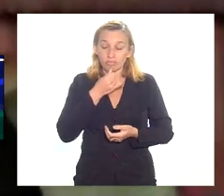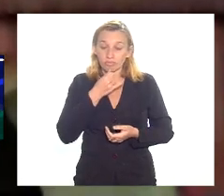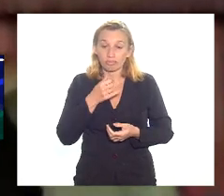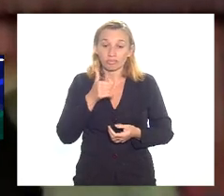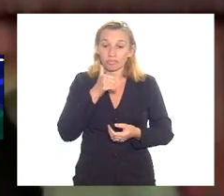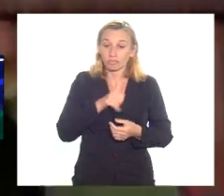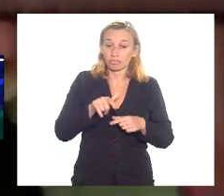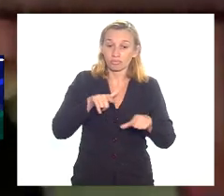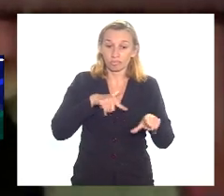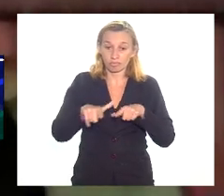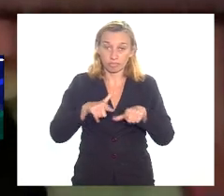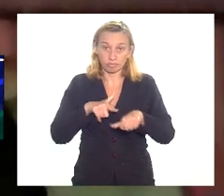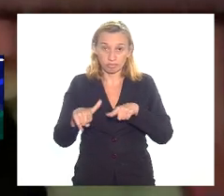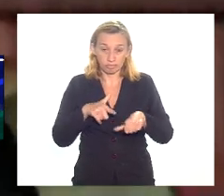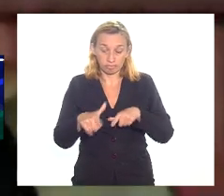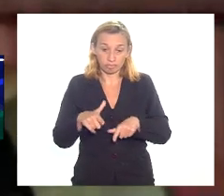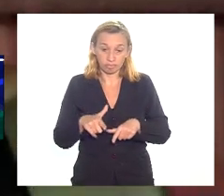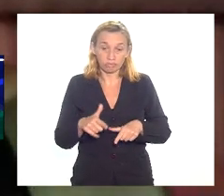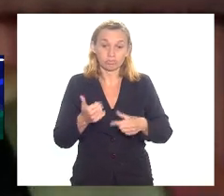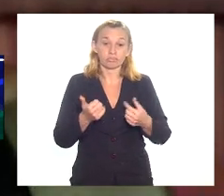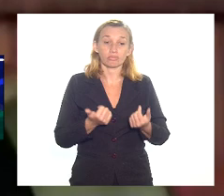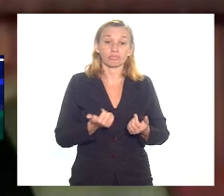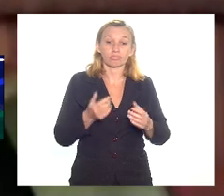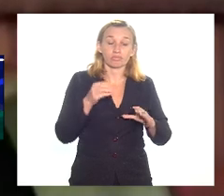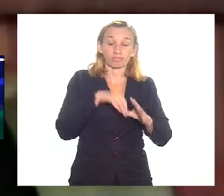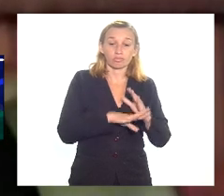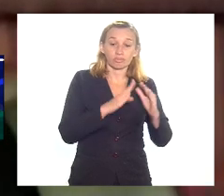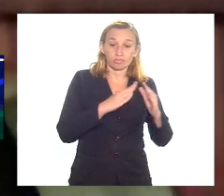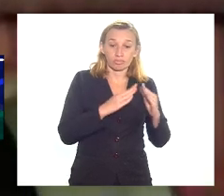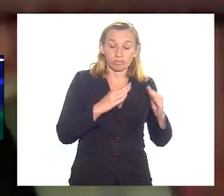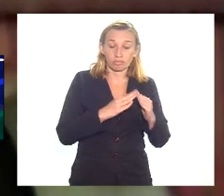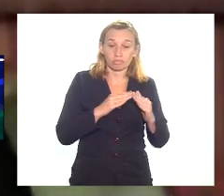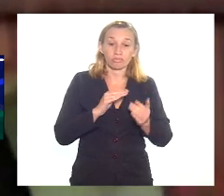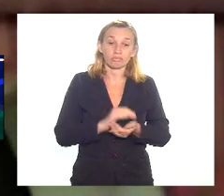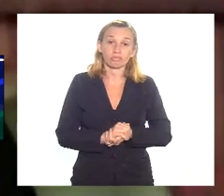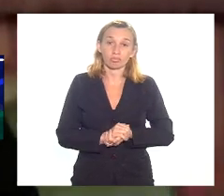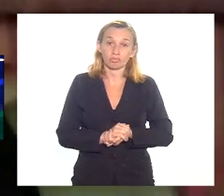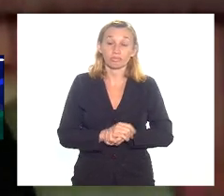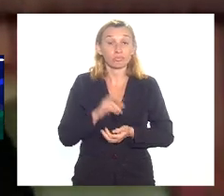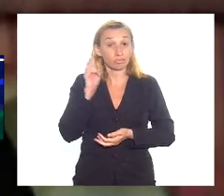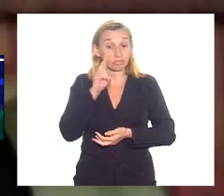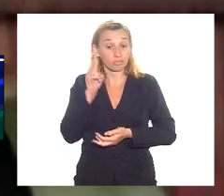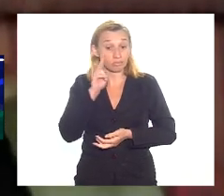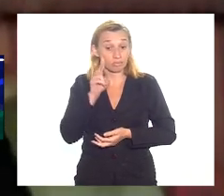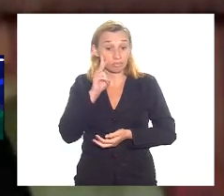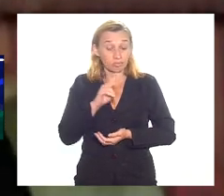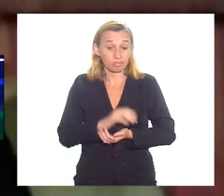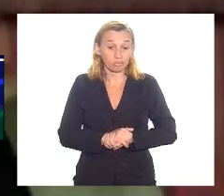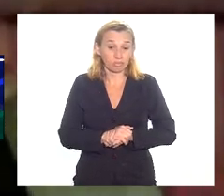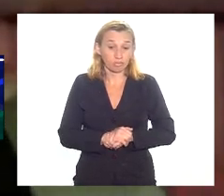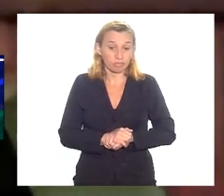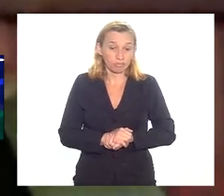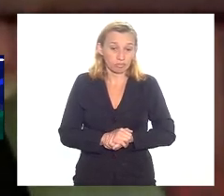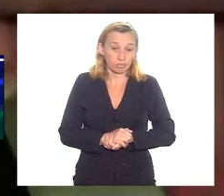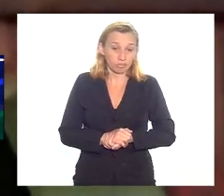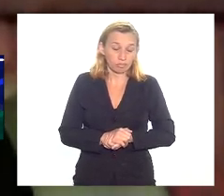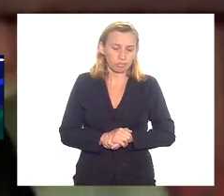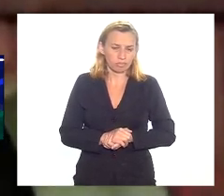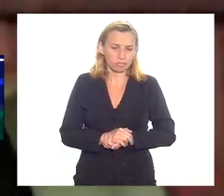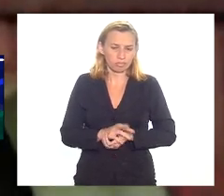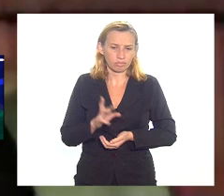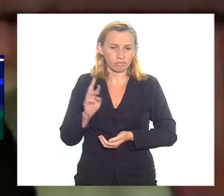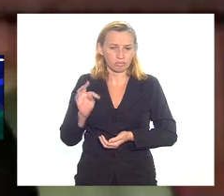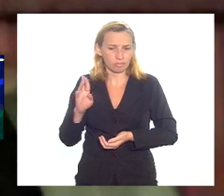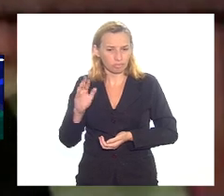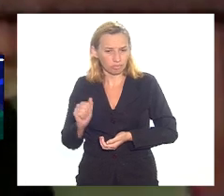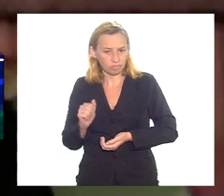trabalhador, as trabalhadoras, né, do serviço doméstico são muito aviltadas. Vale lembrar aqui o caso de Mirtes Renata, por exemplo,